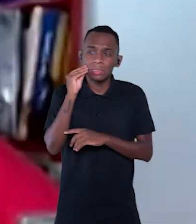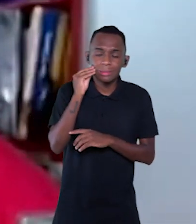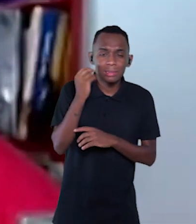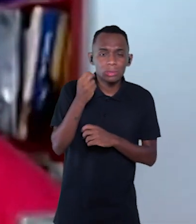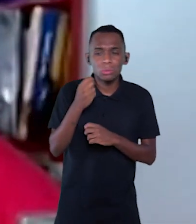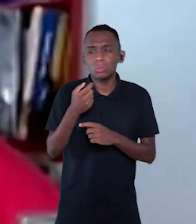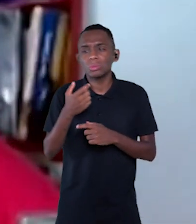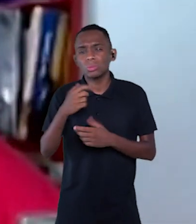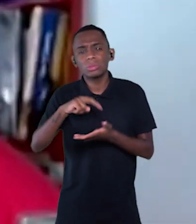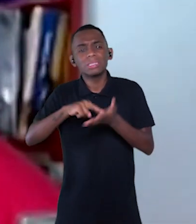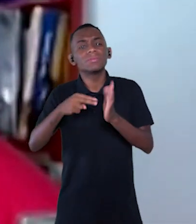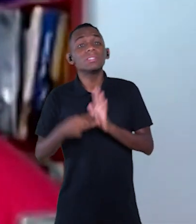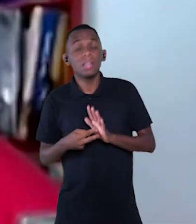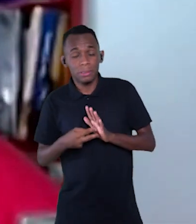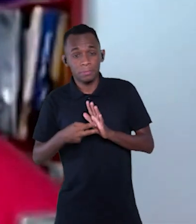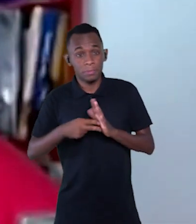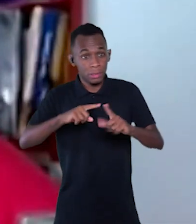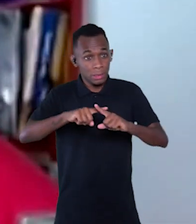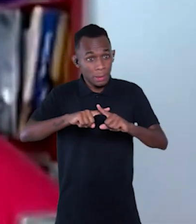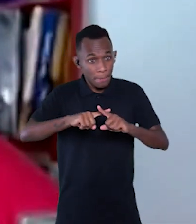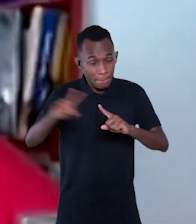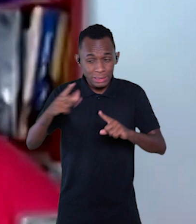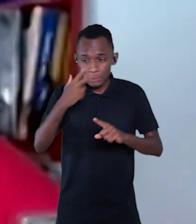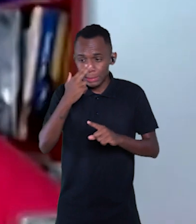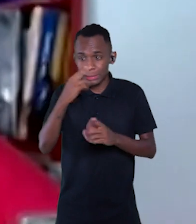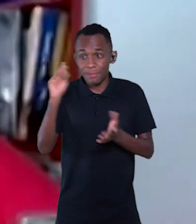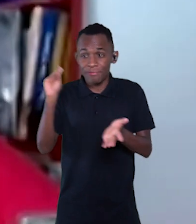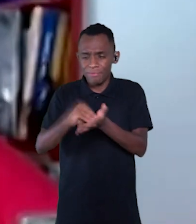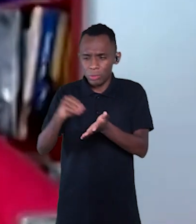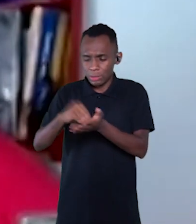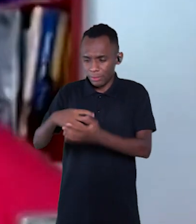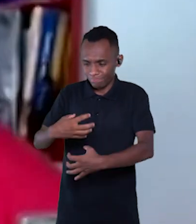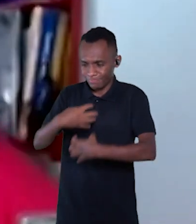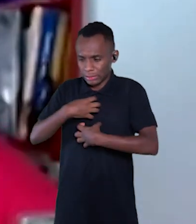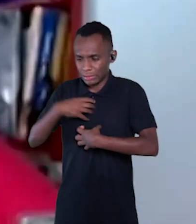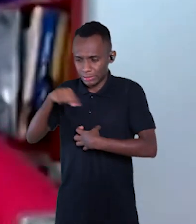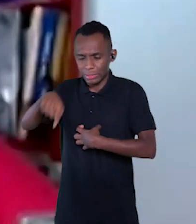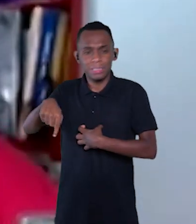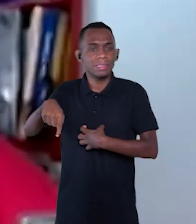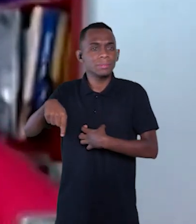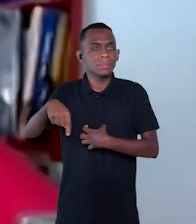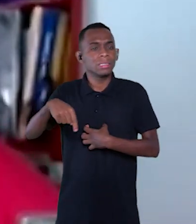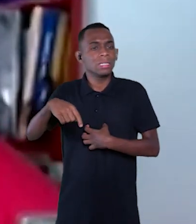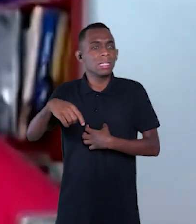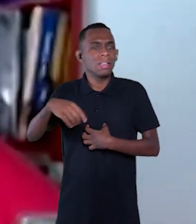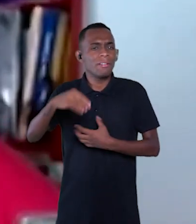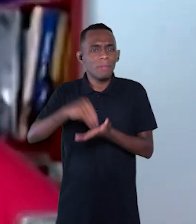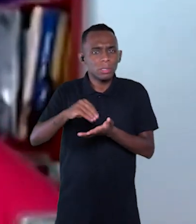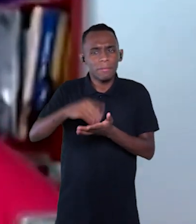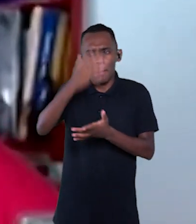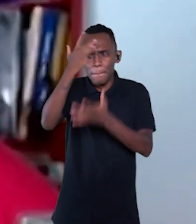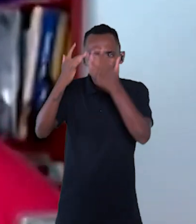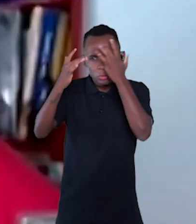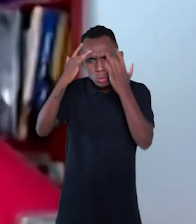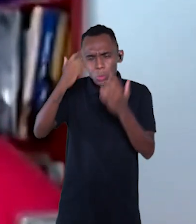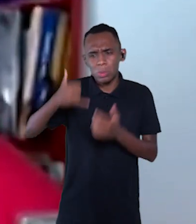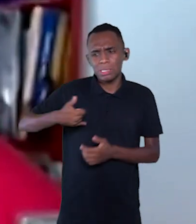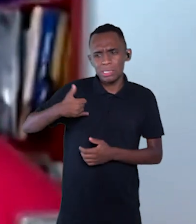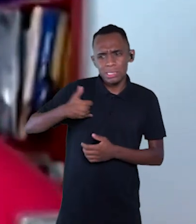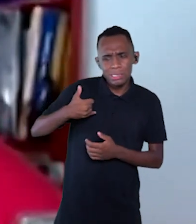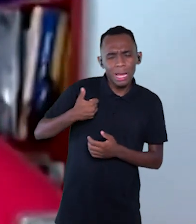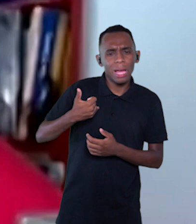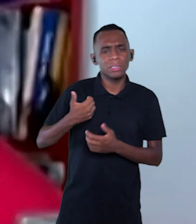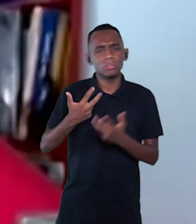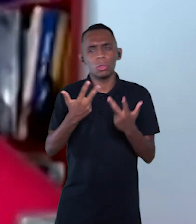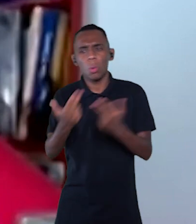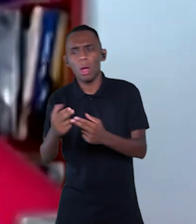ela, mas era realmente a ausência naquele espaço de pessoas que se pareciam comigo, ou que vinham do mesmo lugar